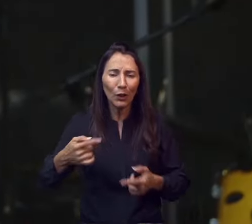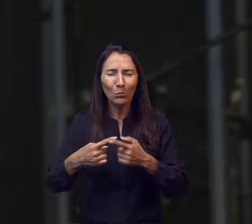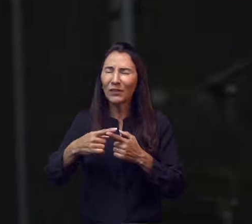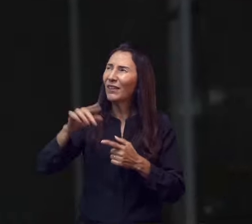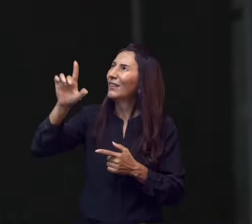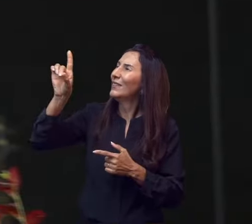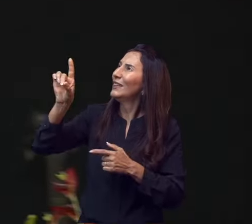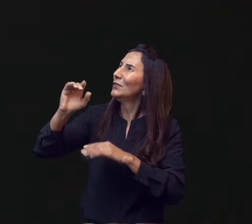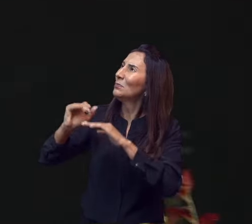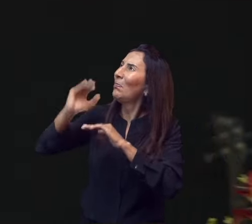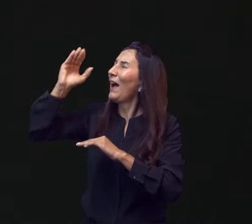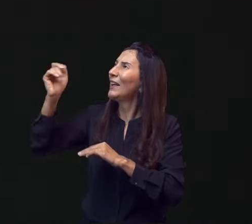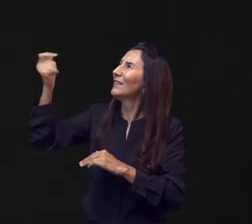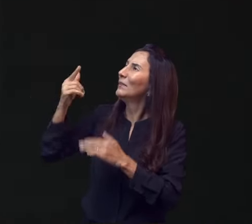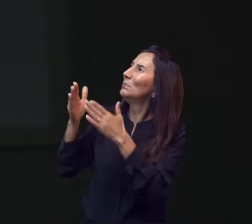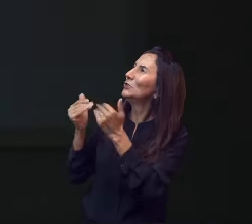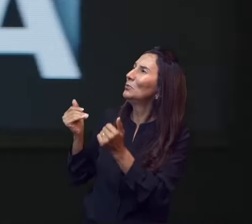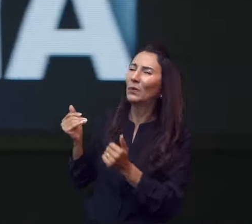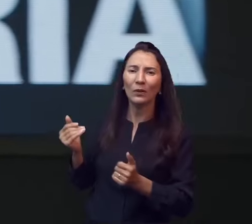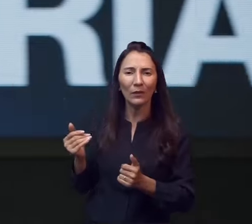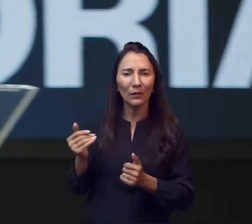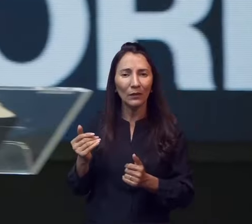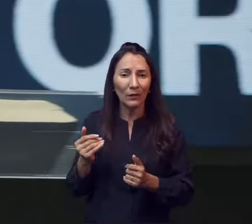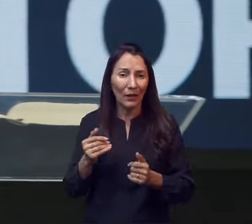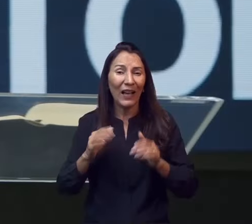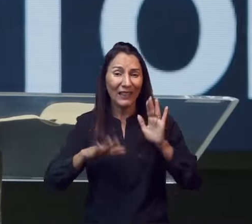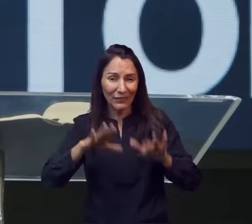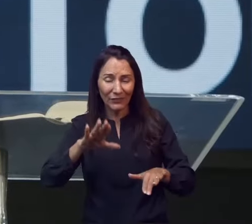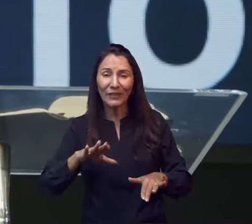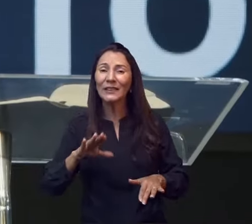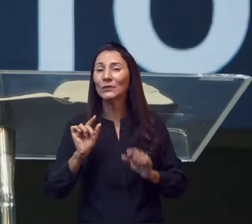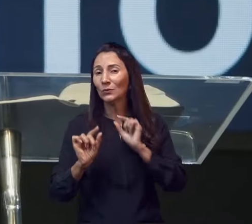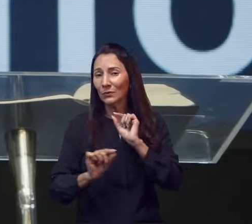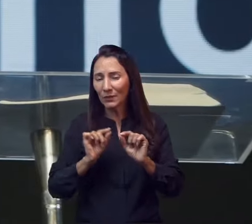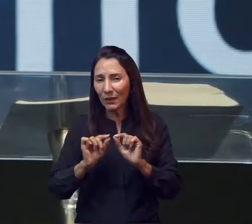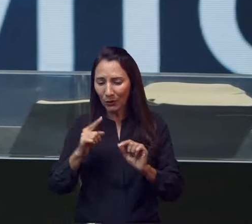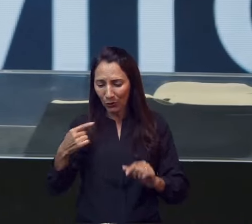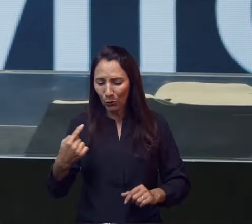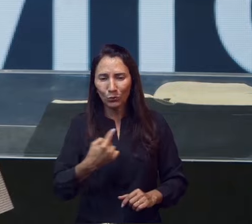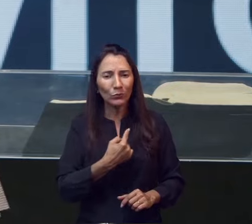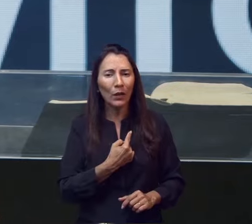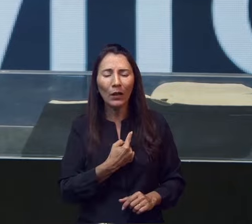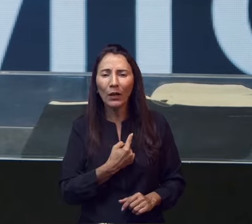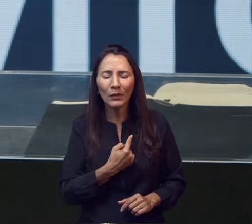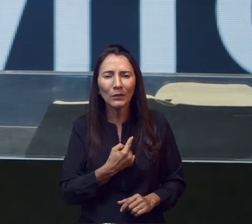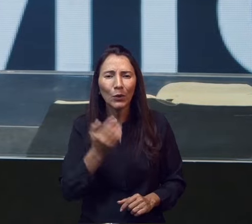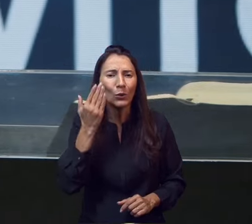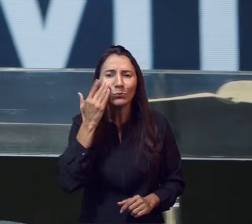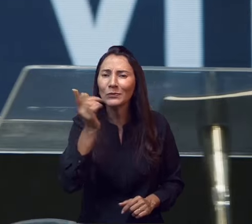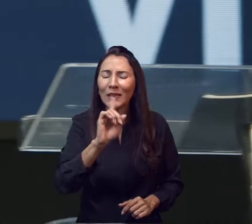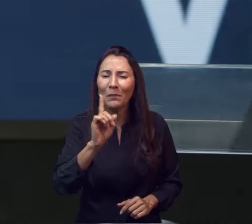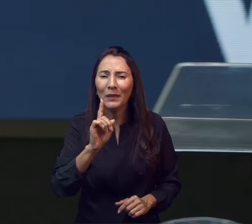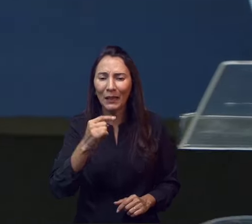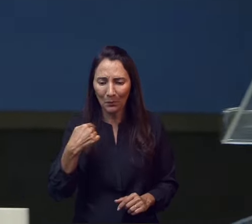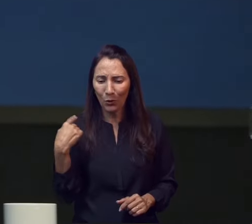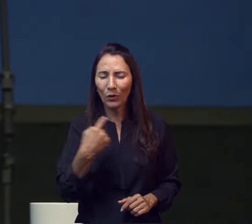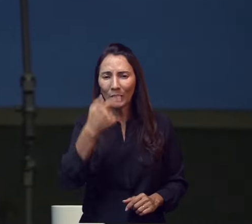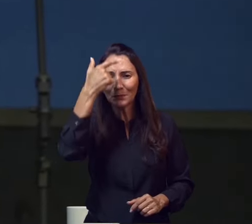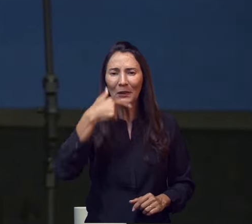faz além do que nós pedimos dignidade porque muitas vezes nós não temos noção nem de quem nós